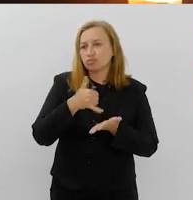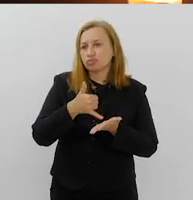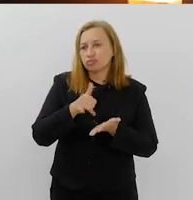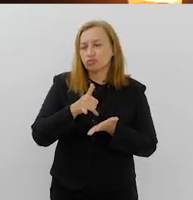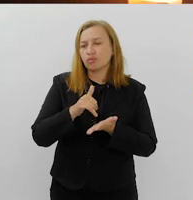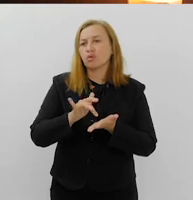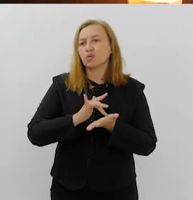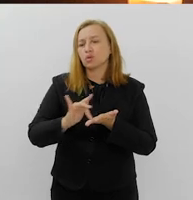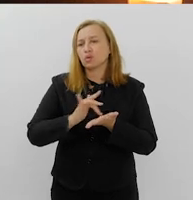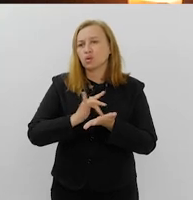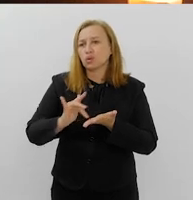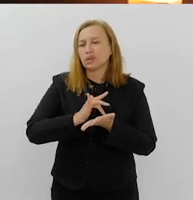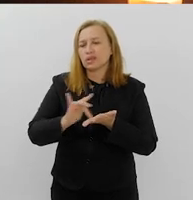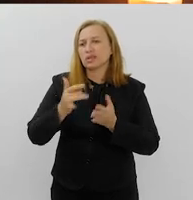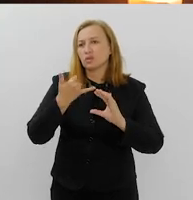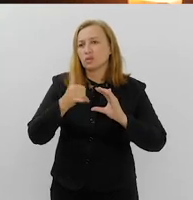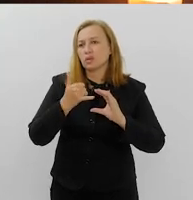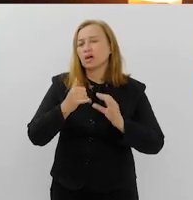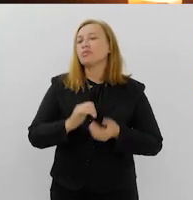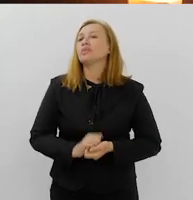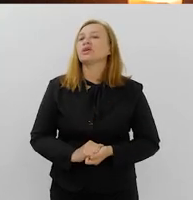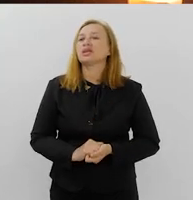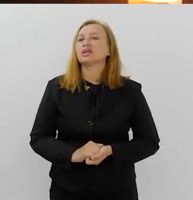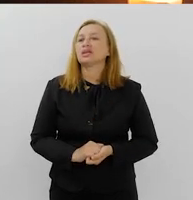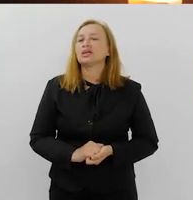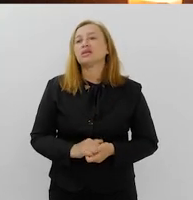WhatsApp, e a gente,